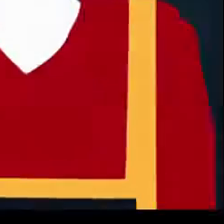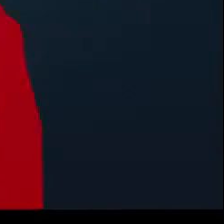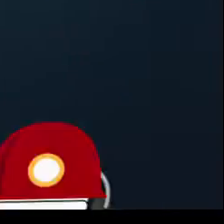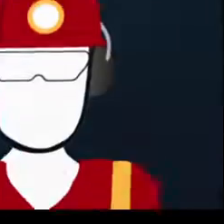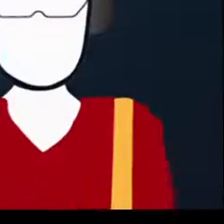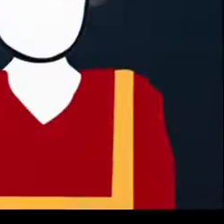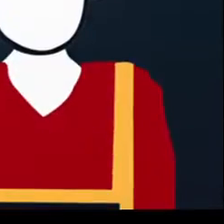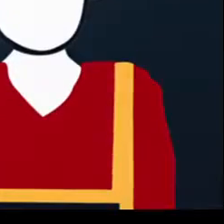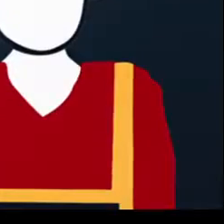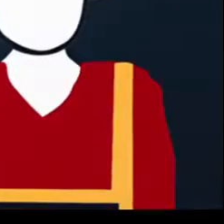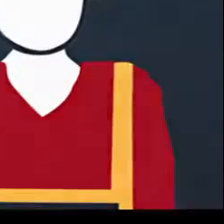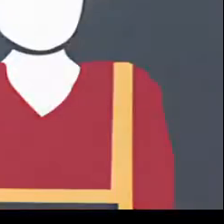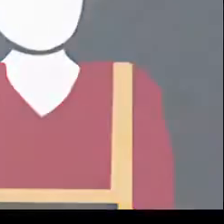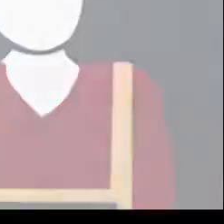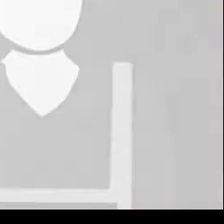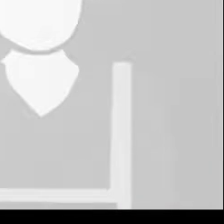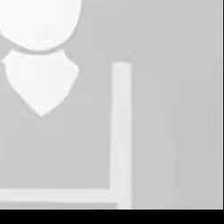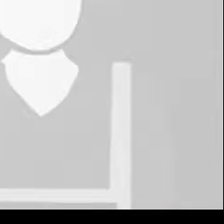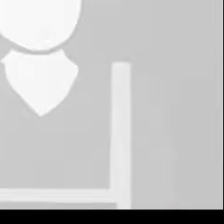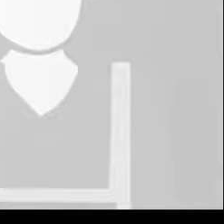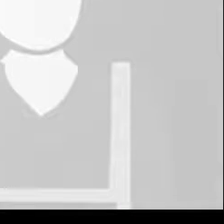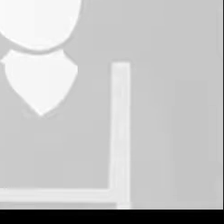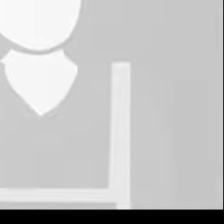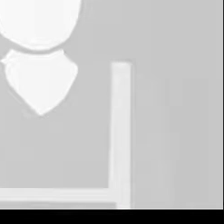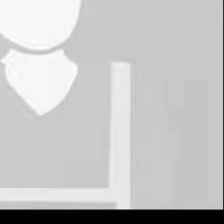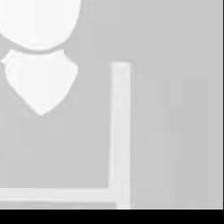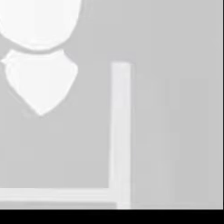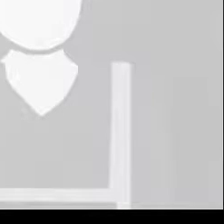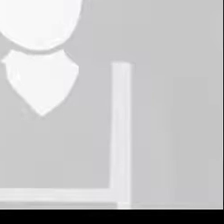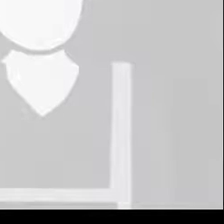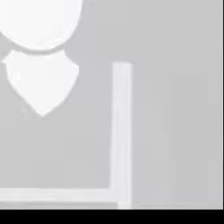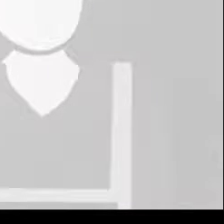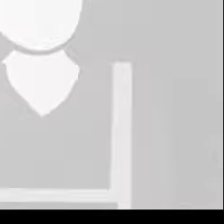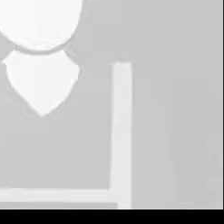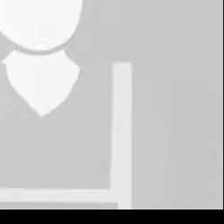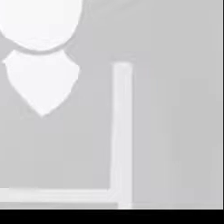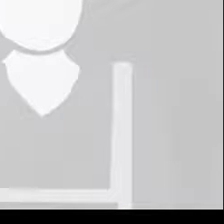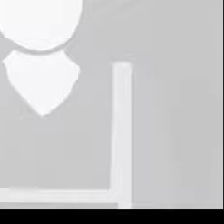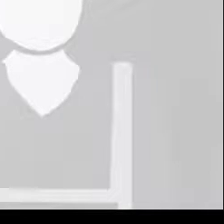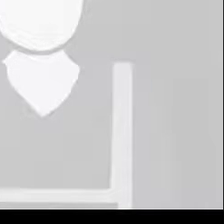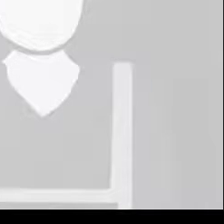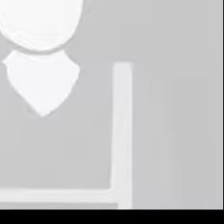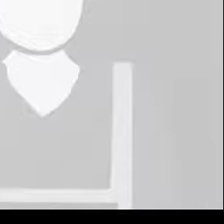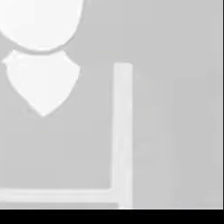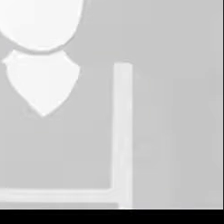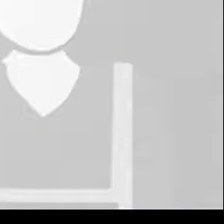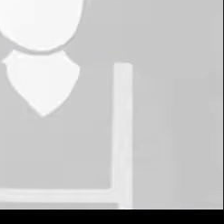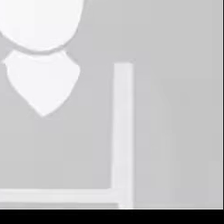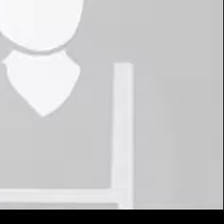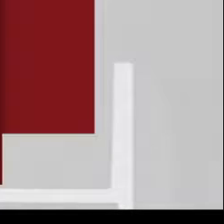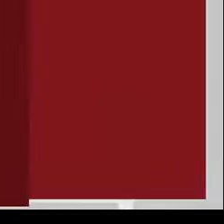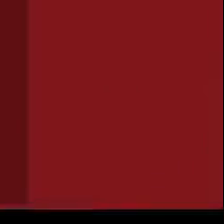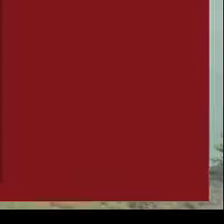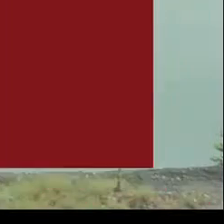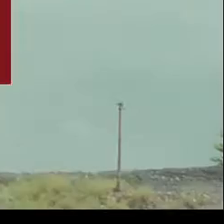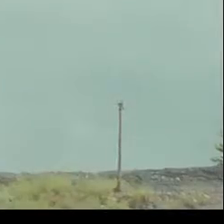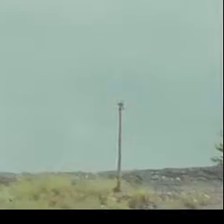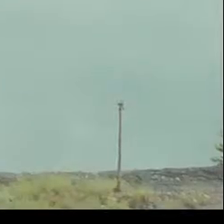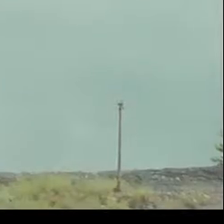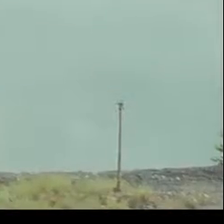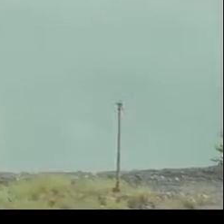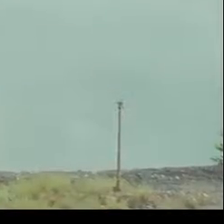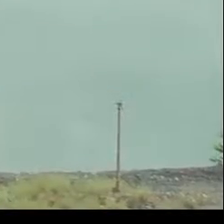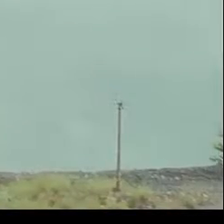trajando equipamento de segurança no trabalho. Título do programa, 100% Seguro. Segurança do trabalhador na indústria. Josuel